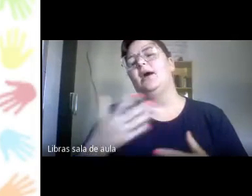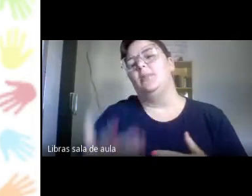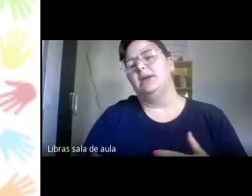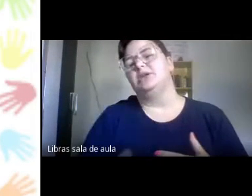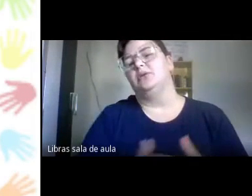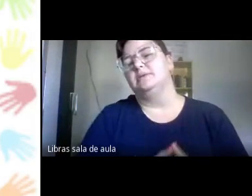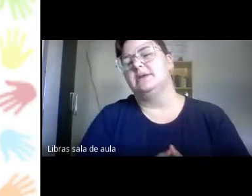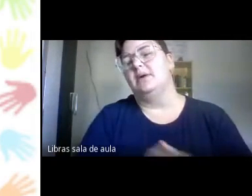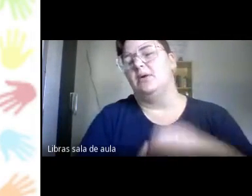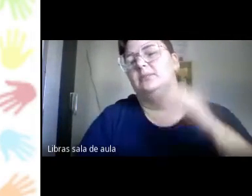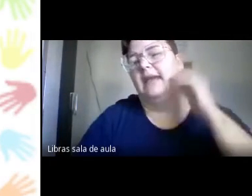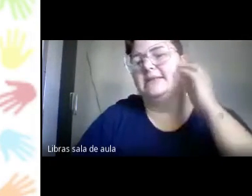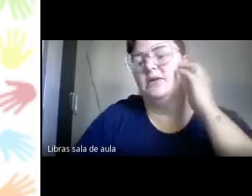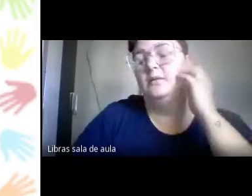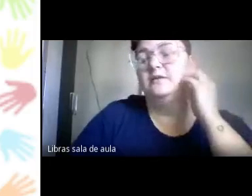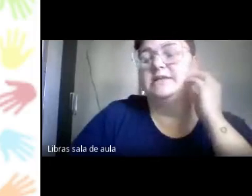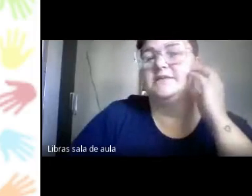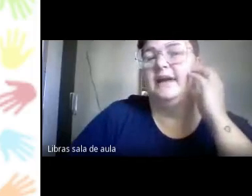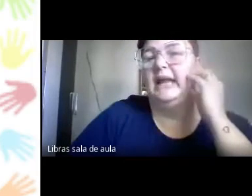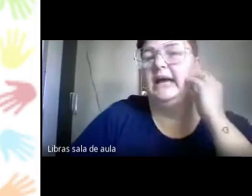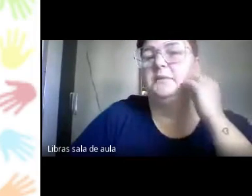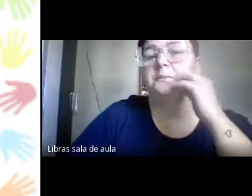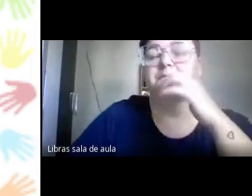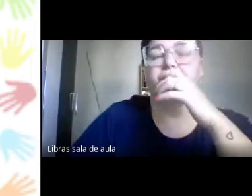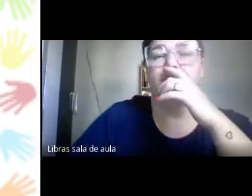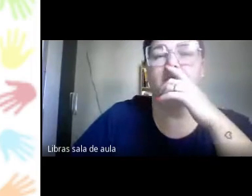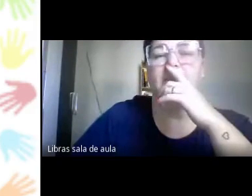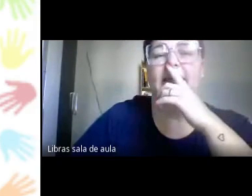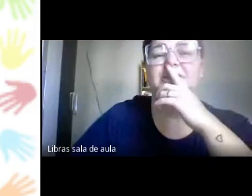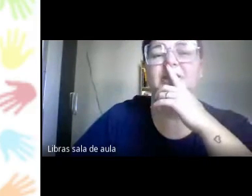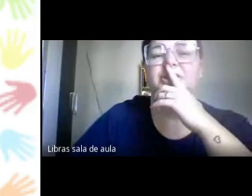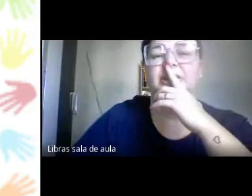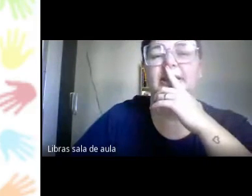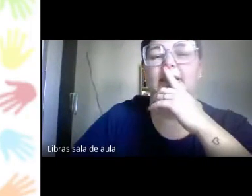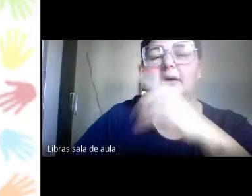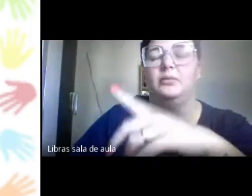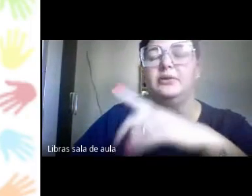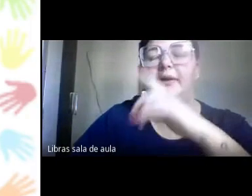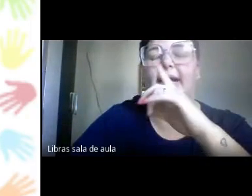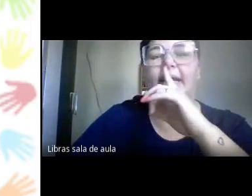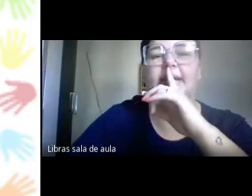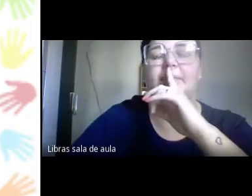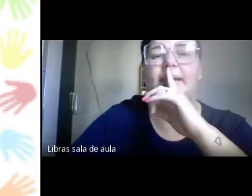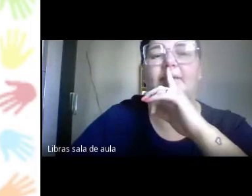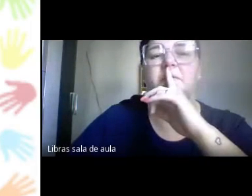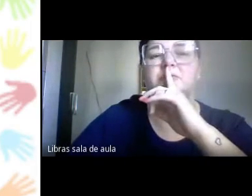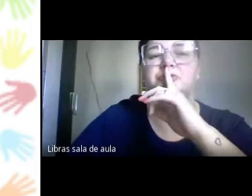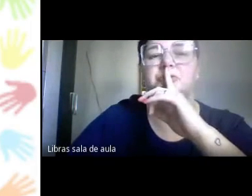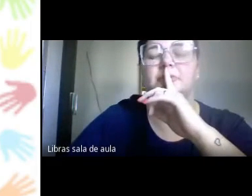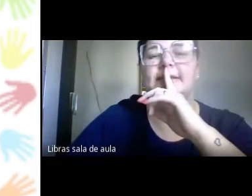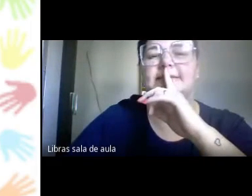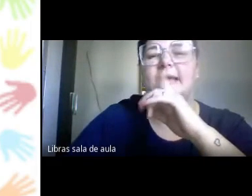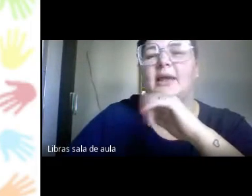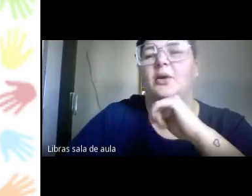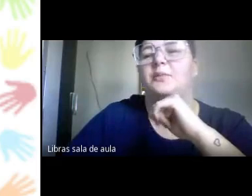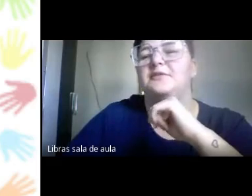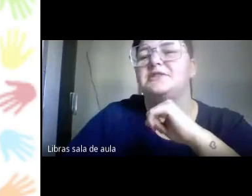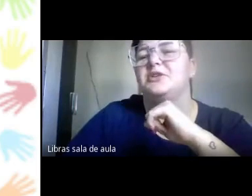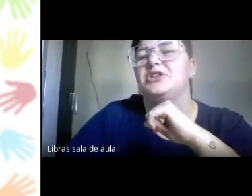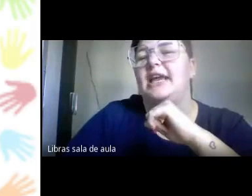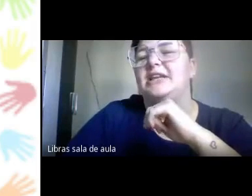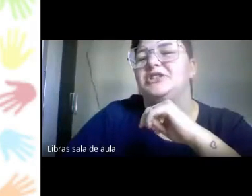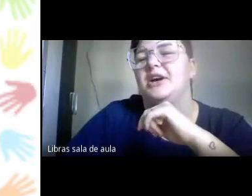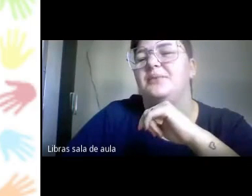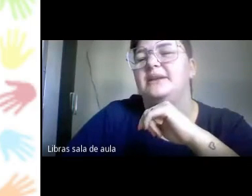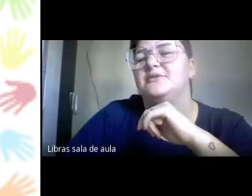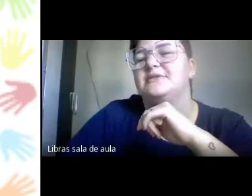aí realmente a inclusão acontece, como vocês falaram. A gente, quando eu e a Karina trabalhávamos juntas, o professor